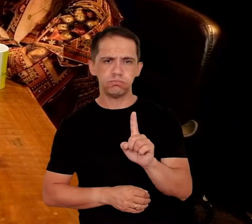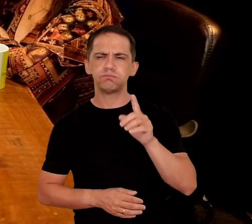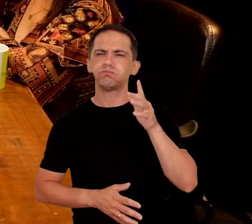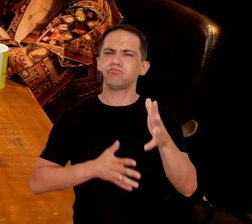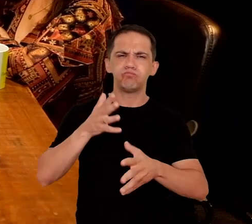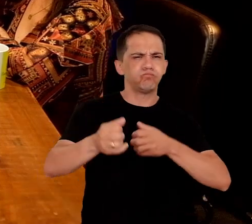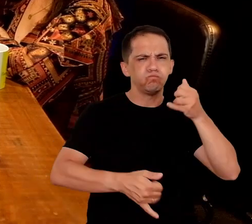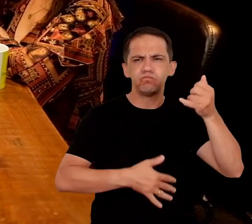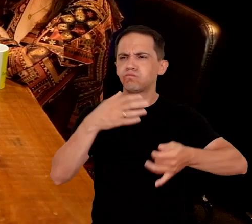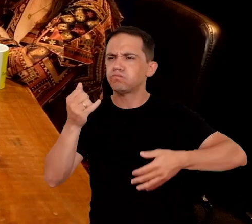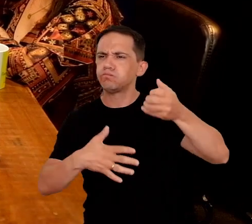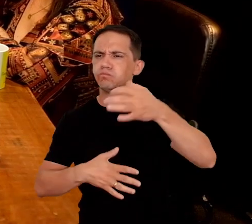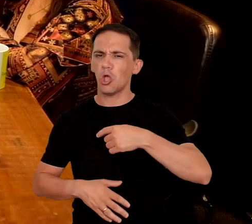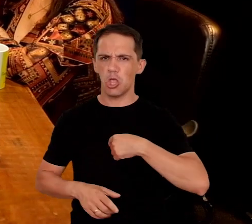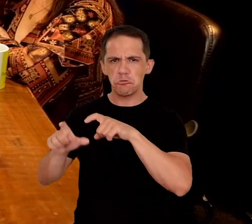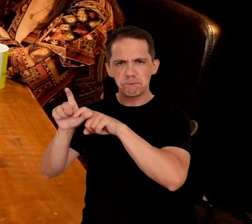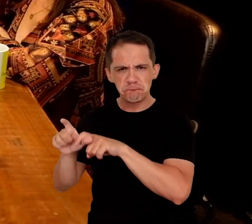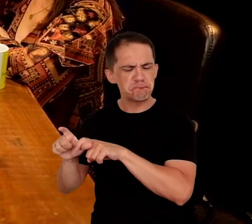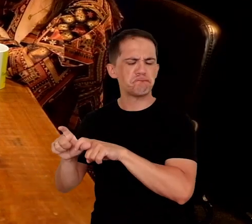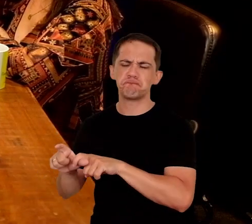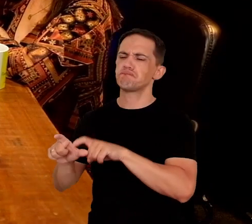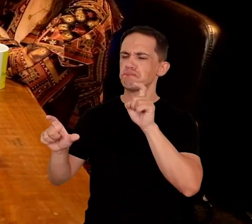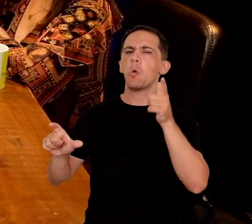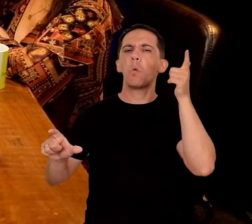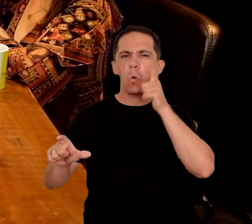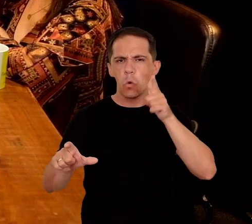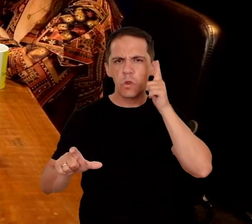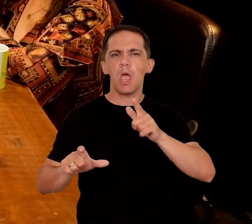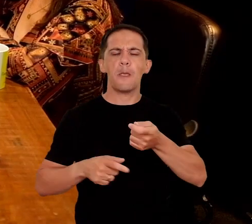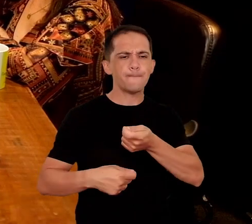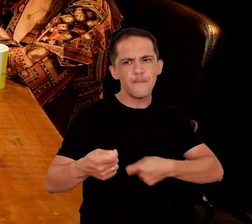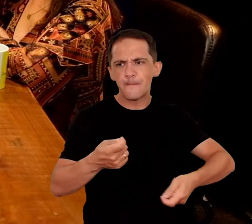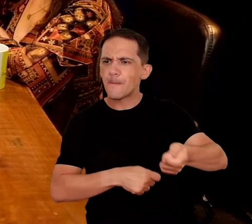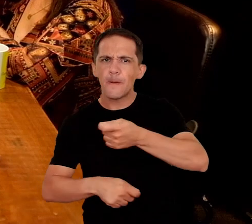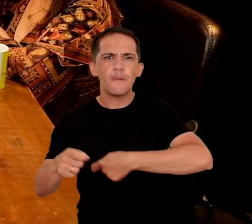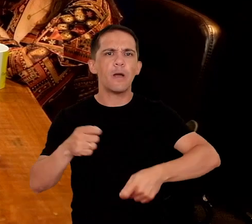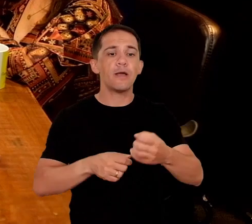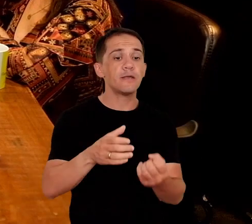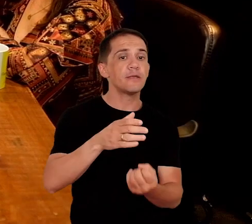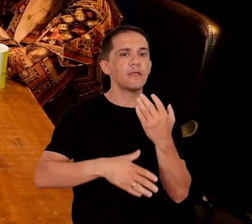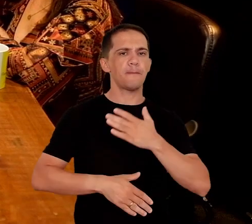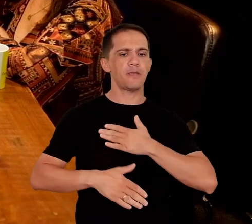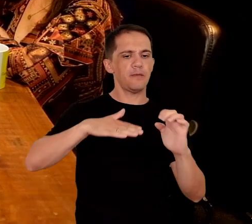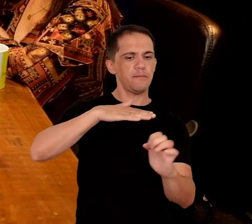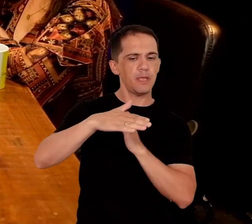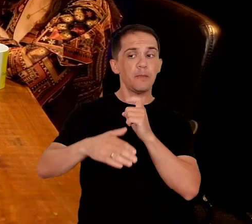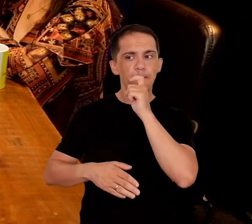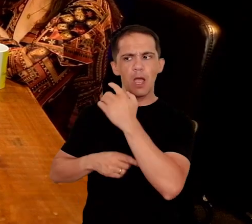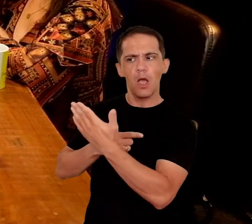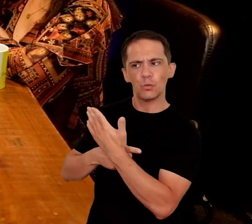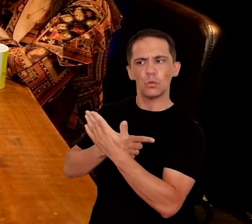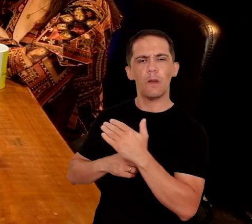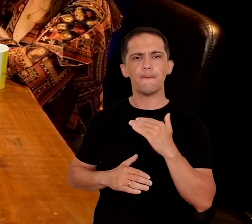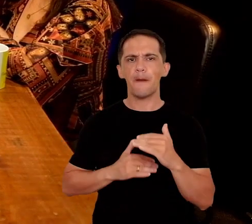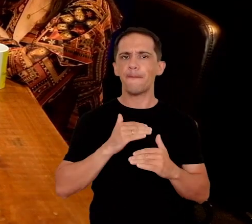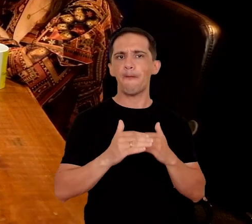começo o pessoal não acreditava que daria certo, porque ele sempre precisaria depender de alguém, né, para abrir um negócio. Mas o